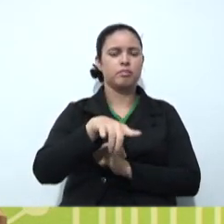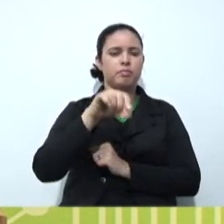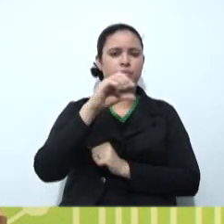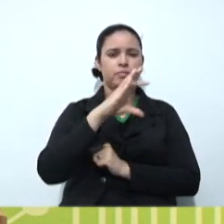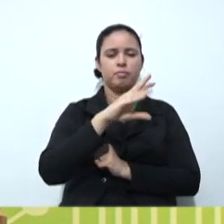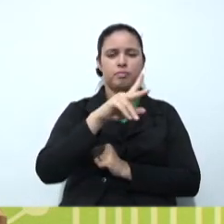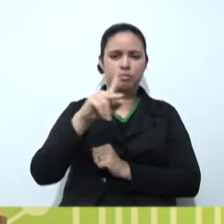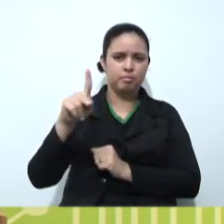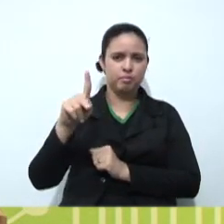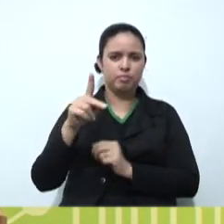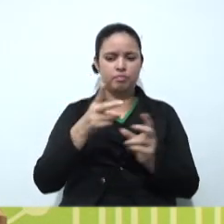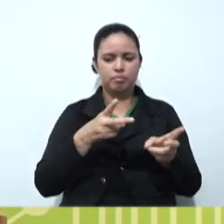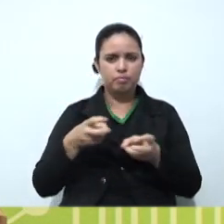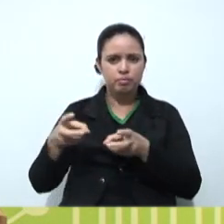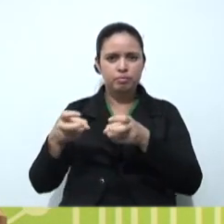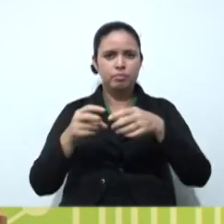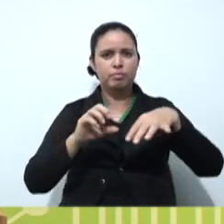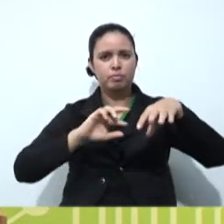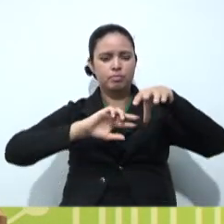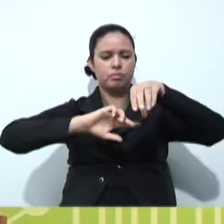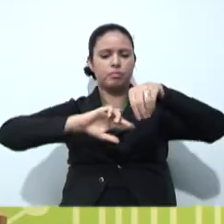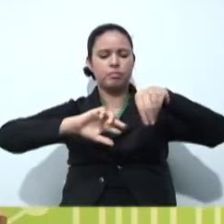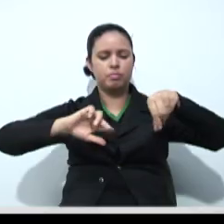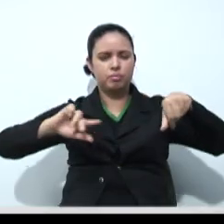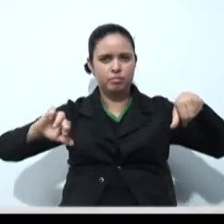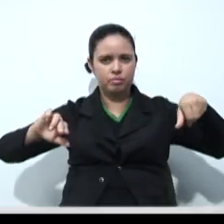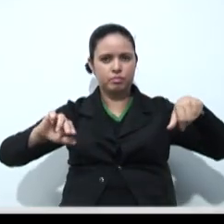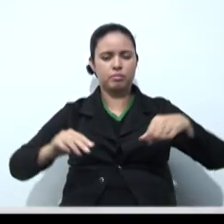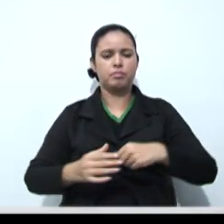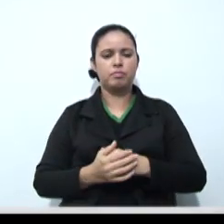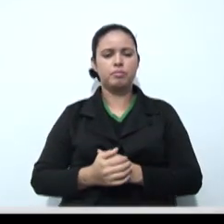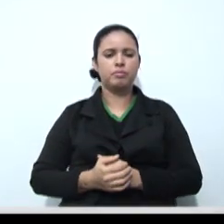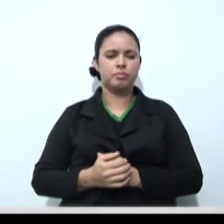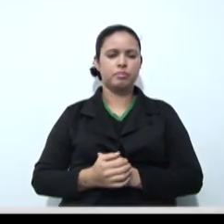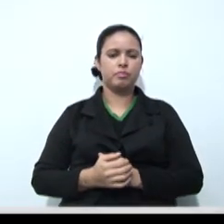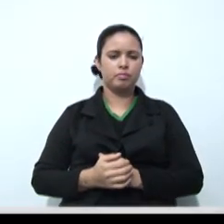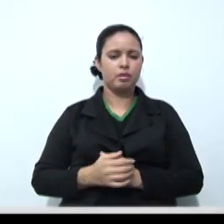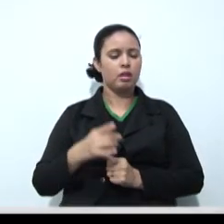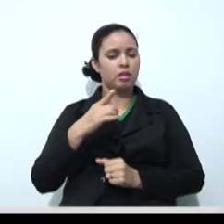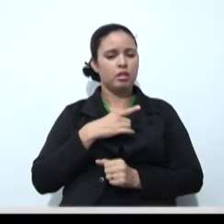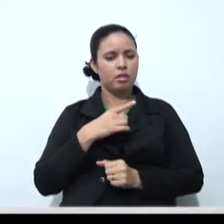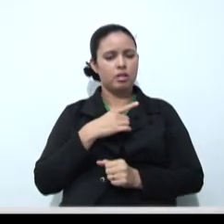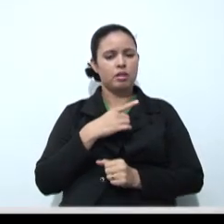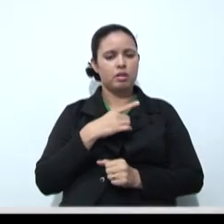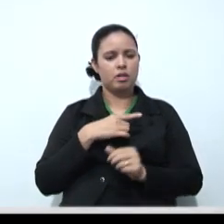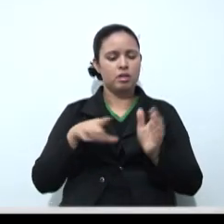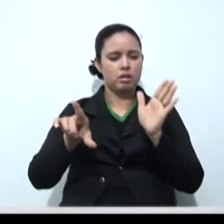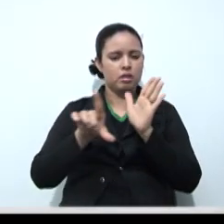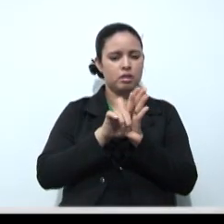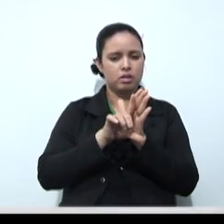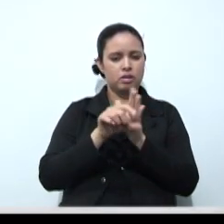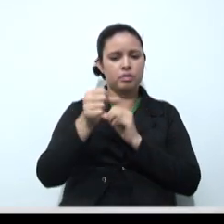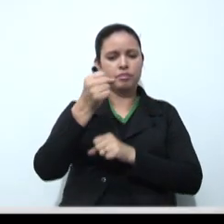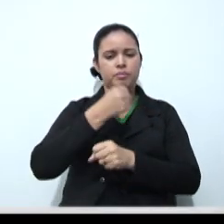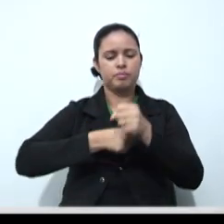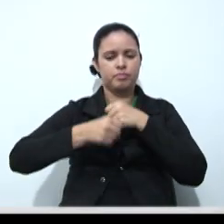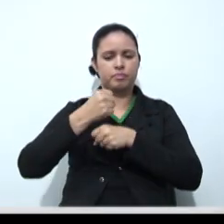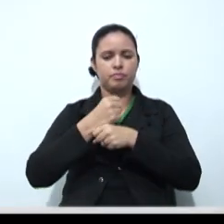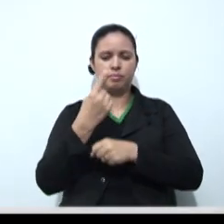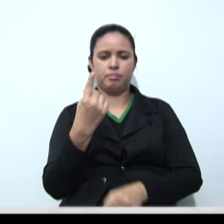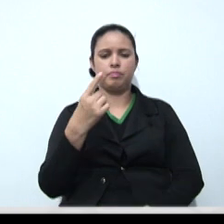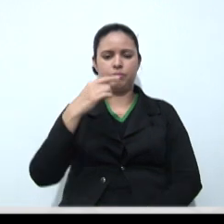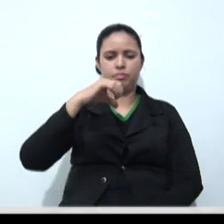cooperativa de extrativismo mineral. Ok? A Lei de Recursos Hídricos, tá? A lei lá de 97, ela institui a